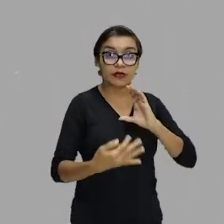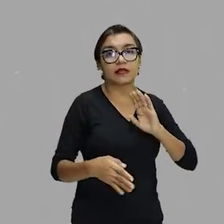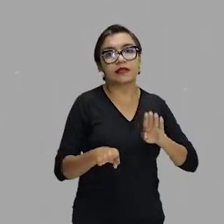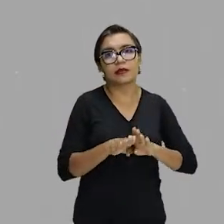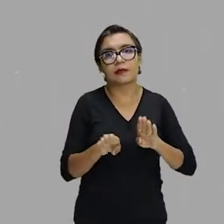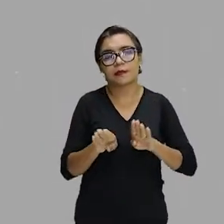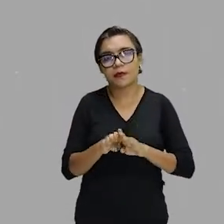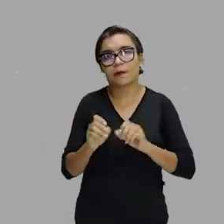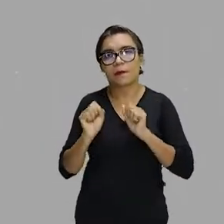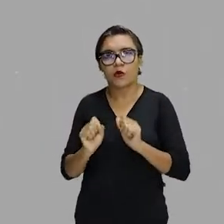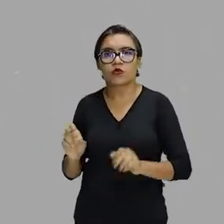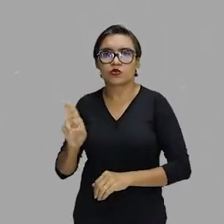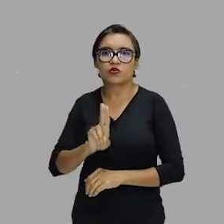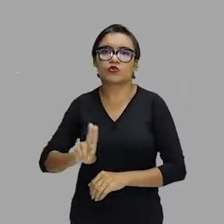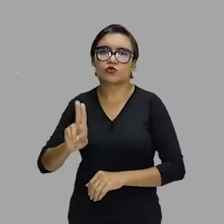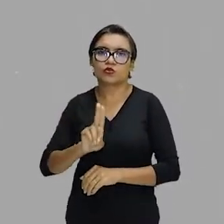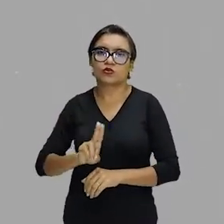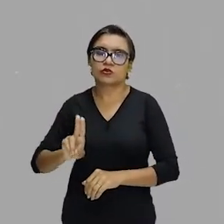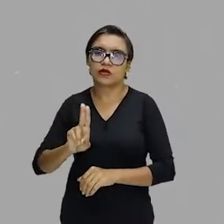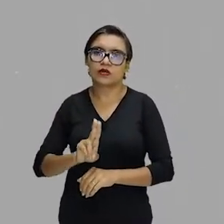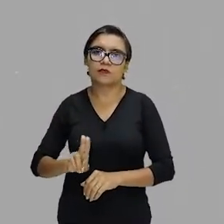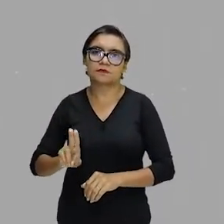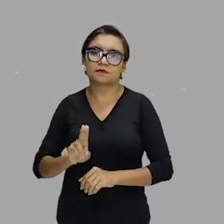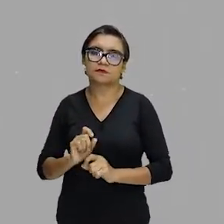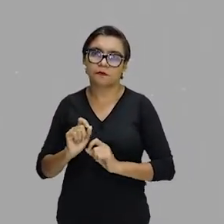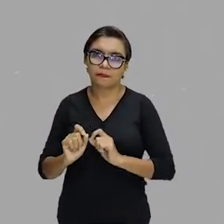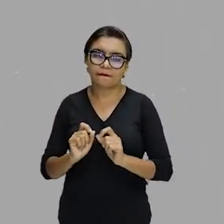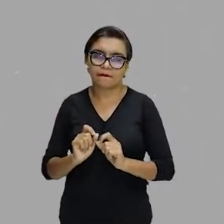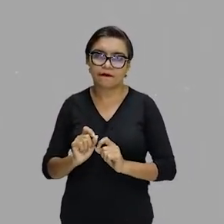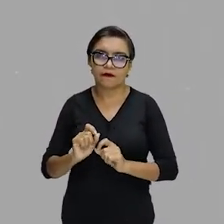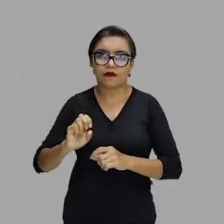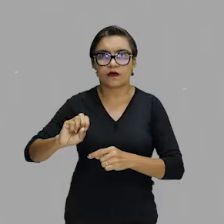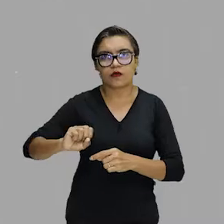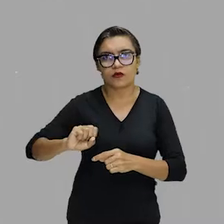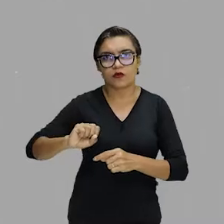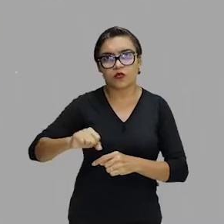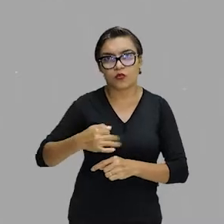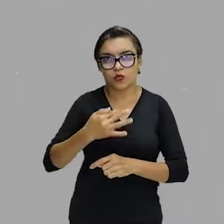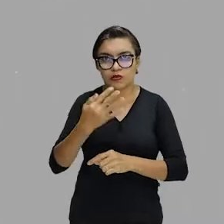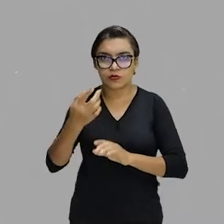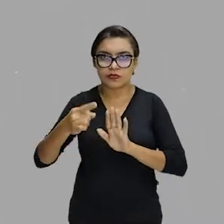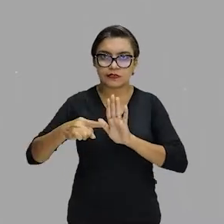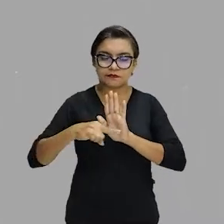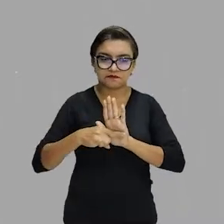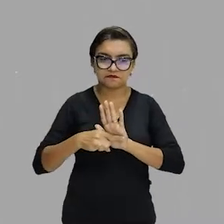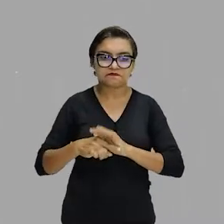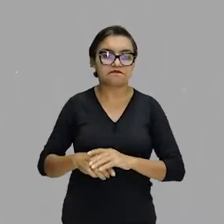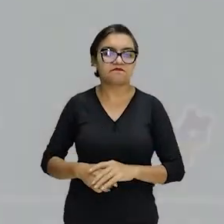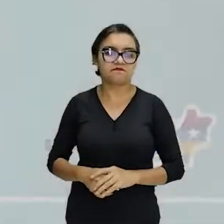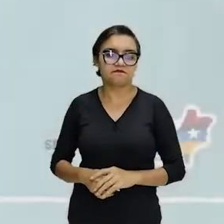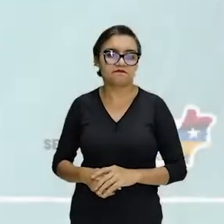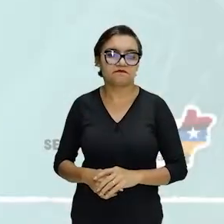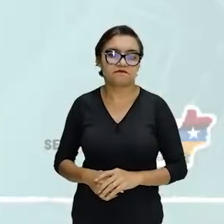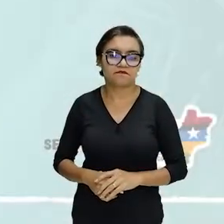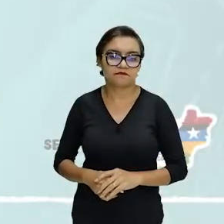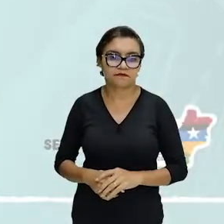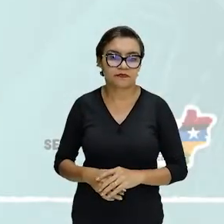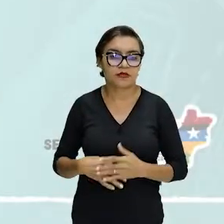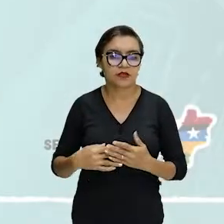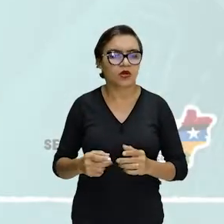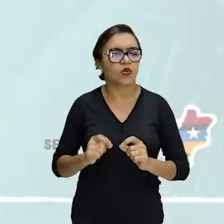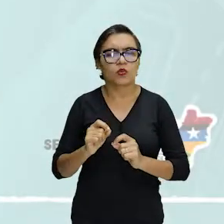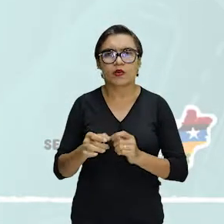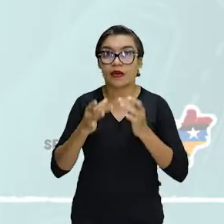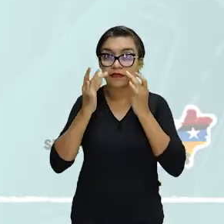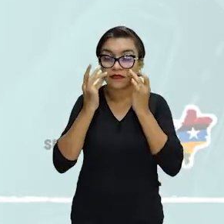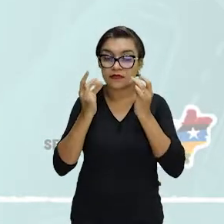são válidas aqui para o caso do expoente negativo, tá bom? Aqui, vamos só